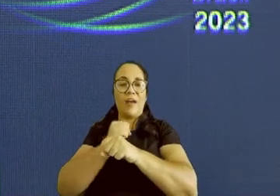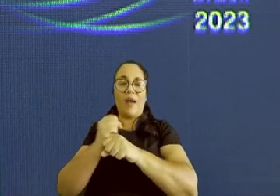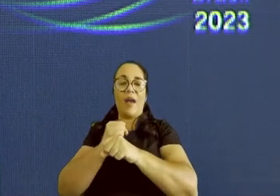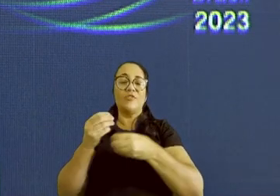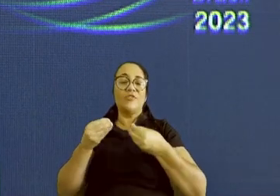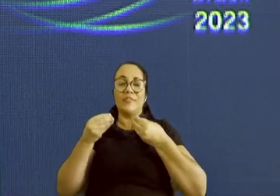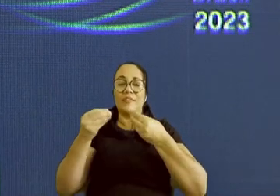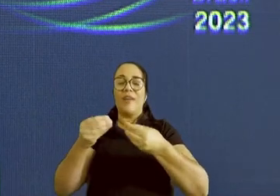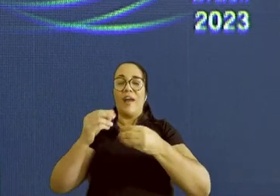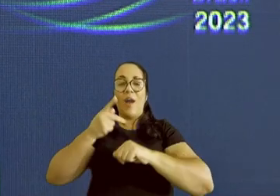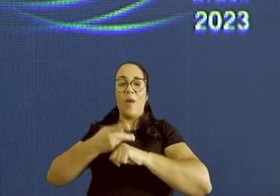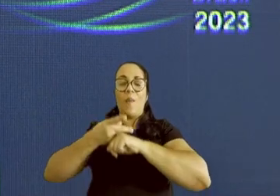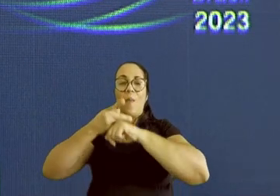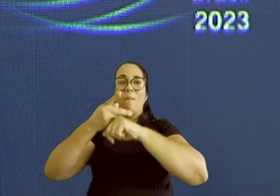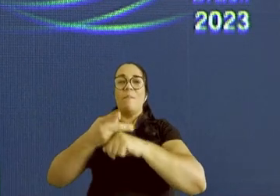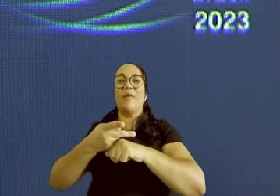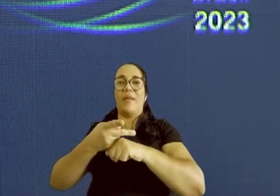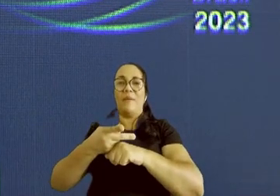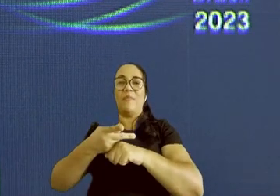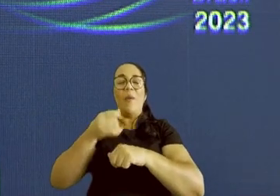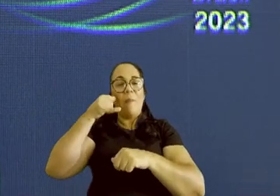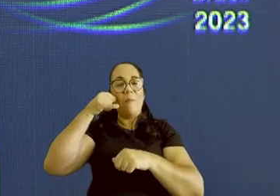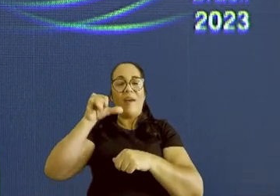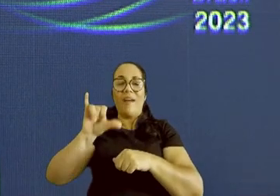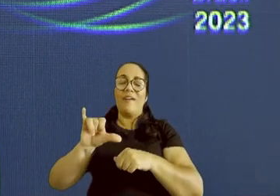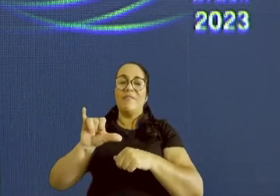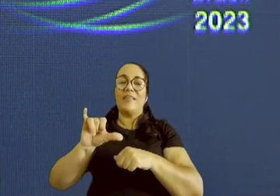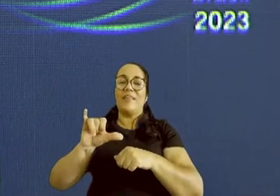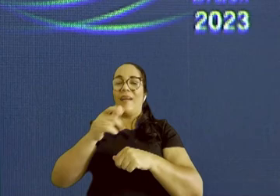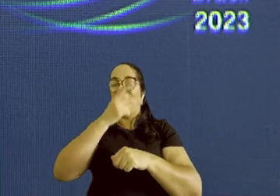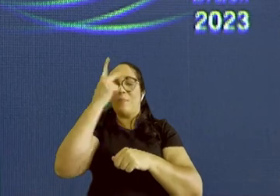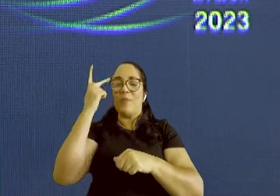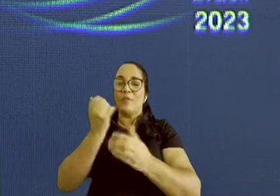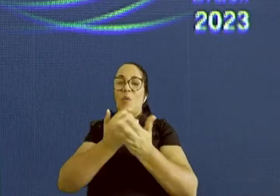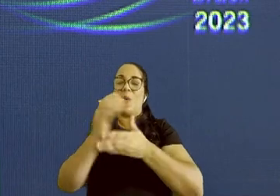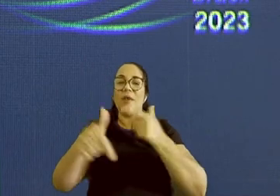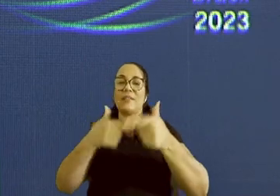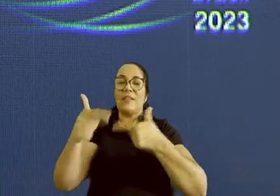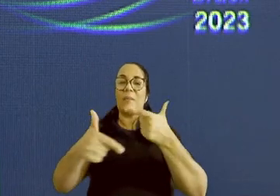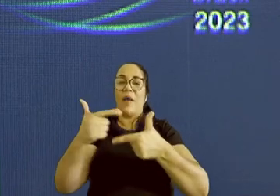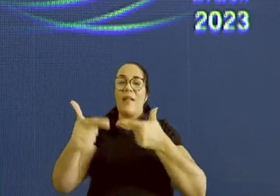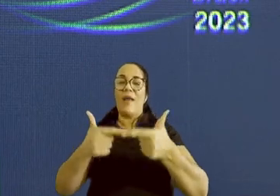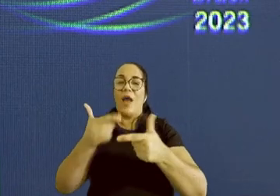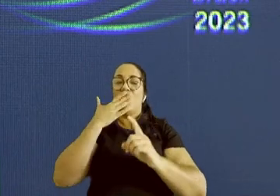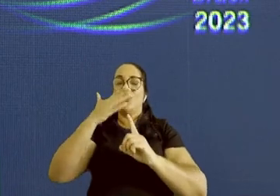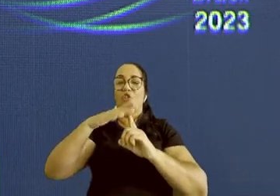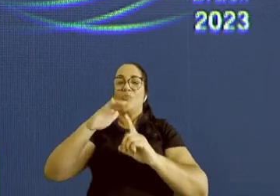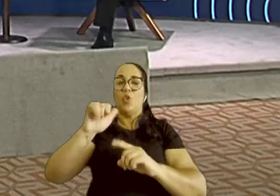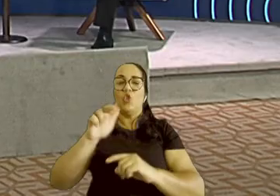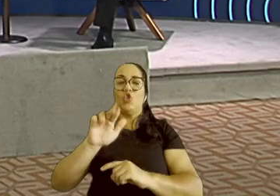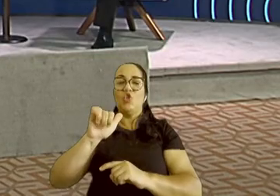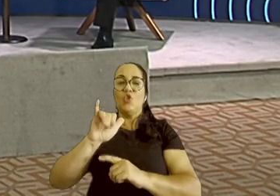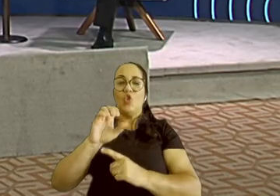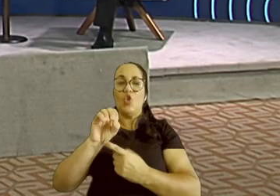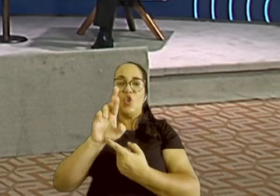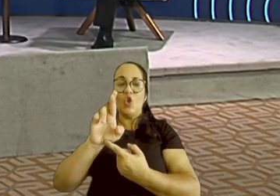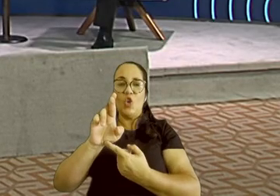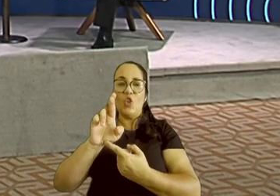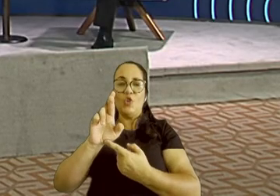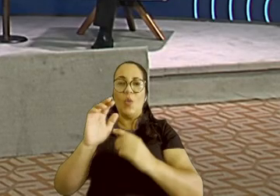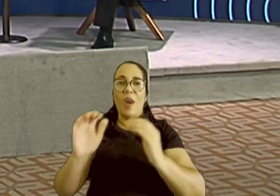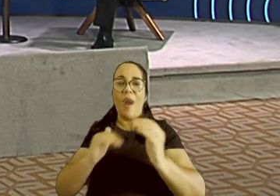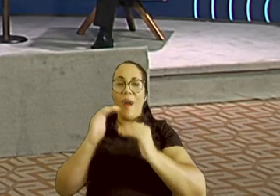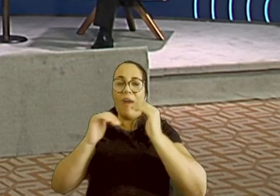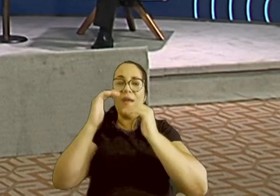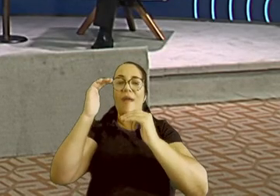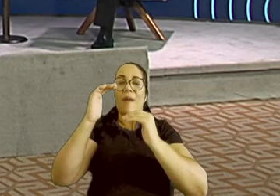salto de galinha né a pessoa foi como Júnior foi promovida para pleno já sai né era um negócio quase que é automático gente ficava